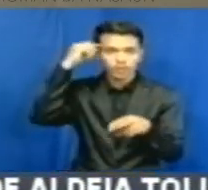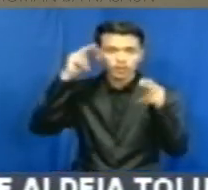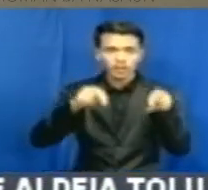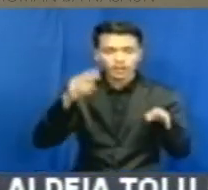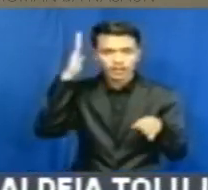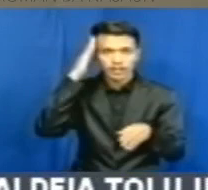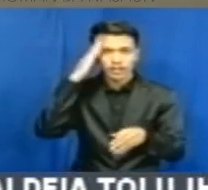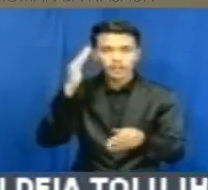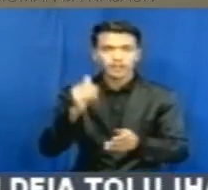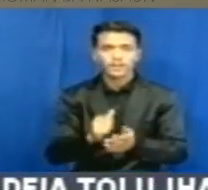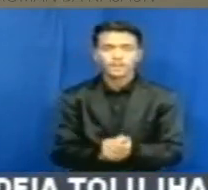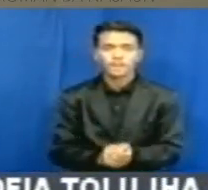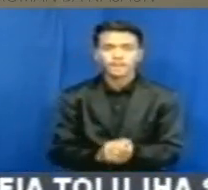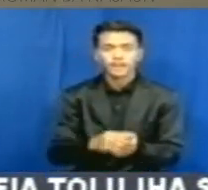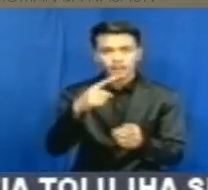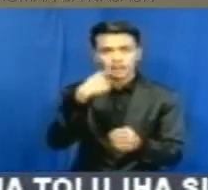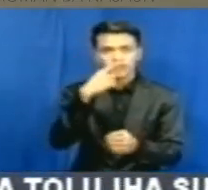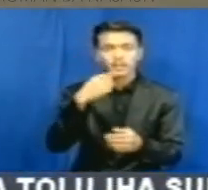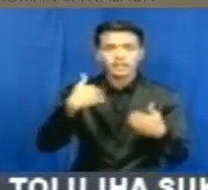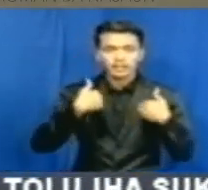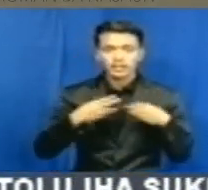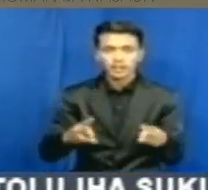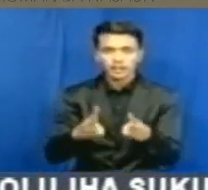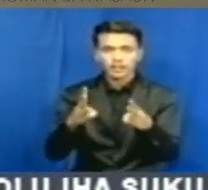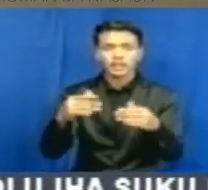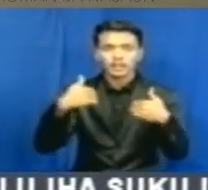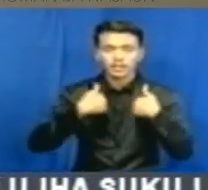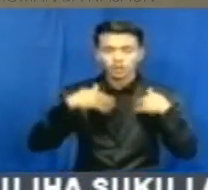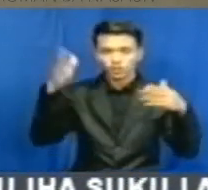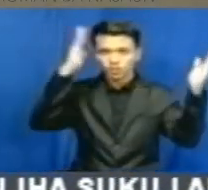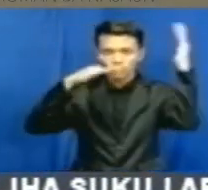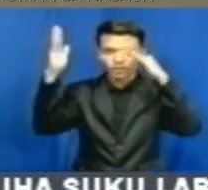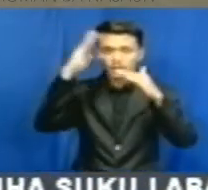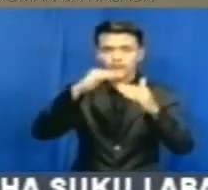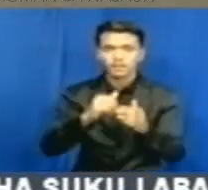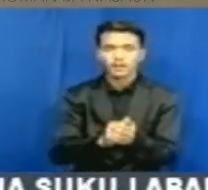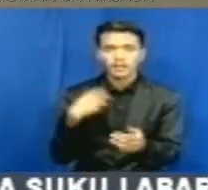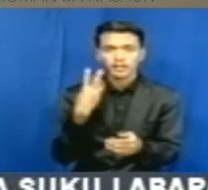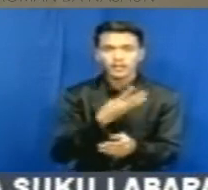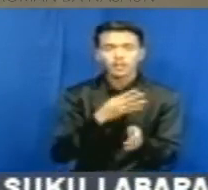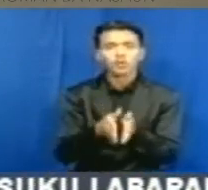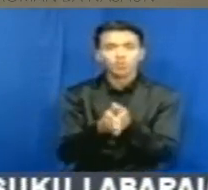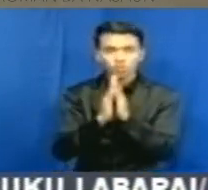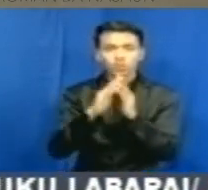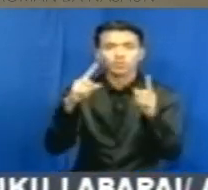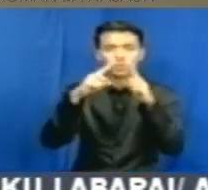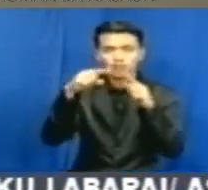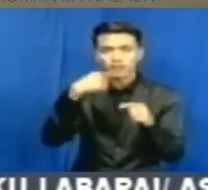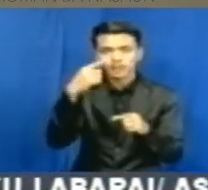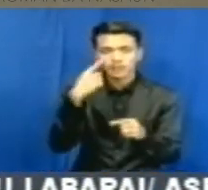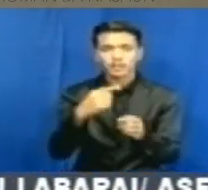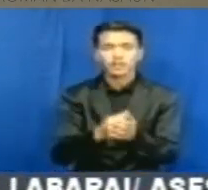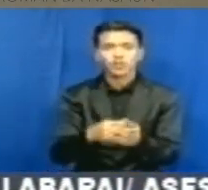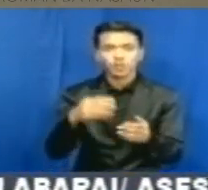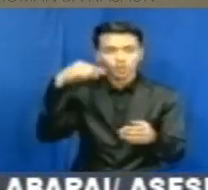hatene. Se quando iha dalang klara mak iha problema, ita atu husu base. Pare governo